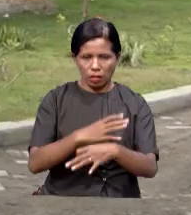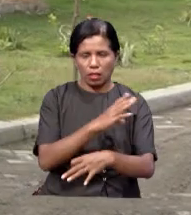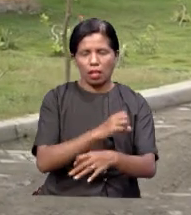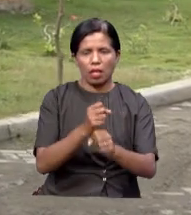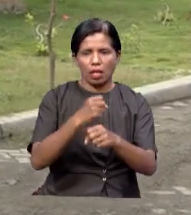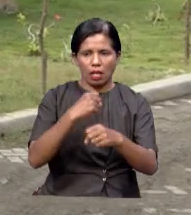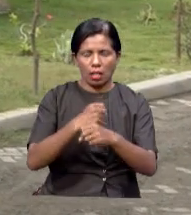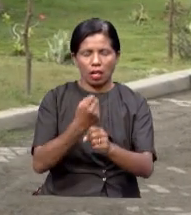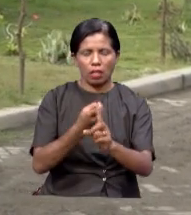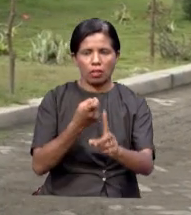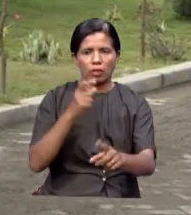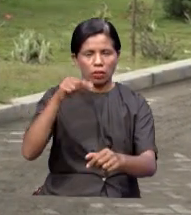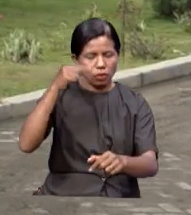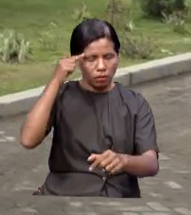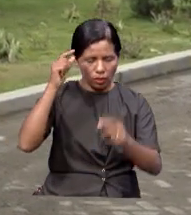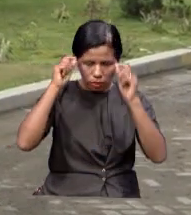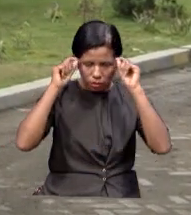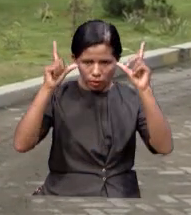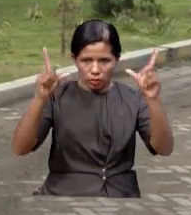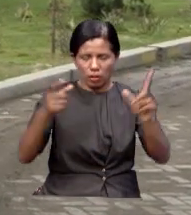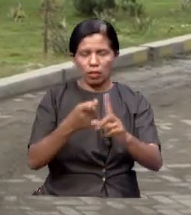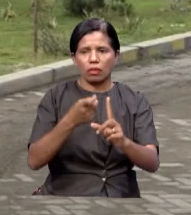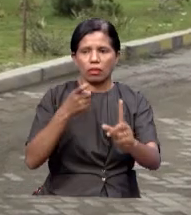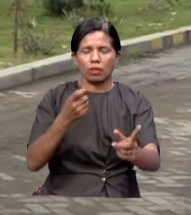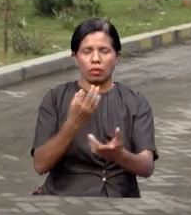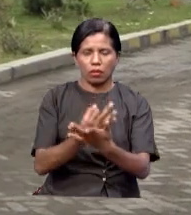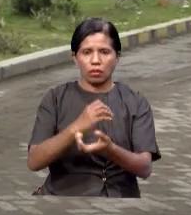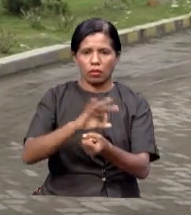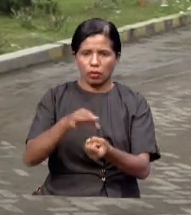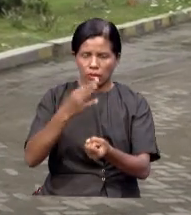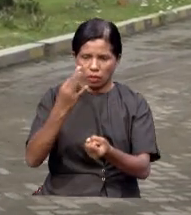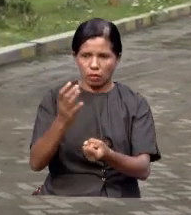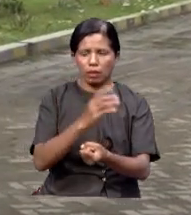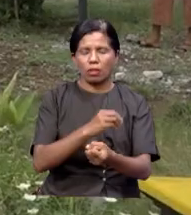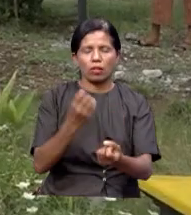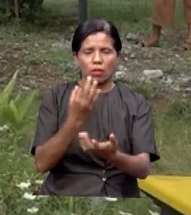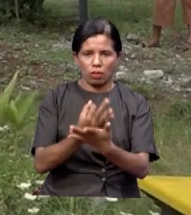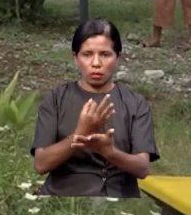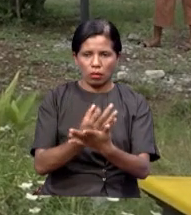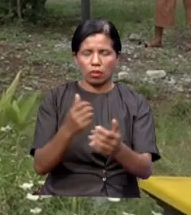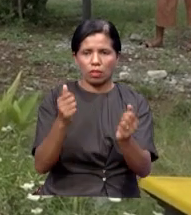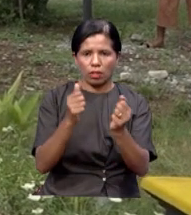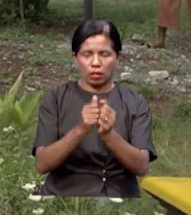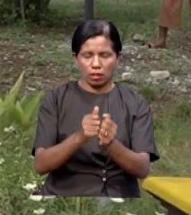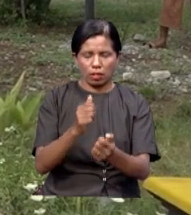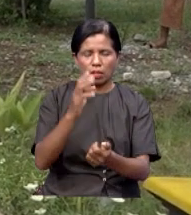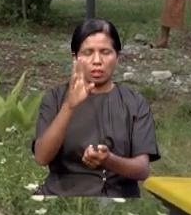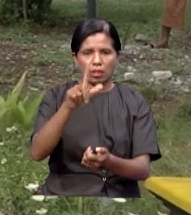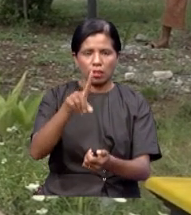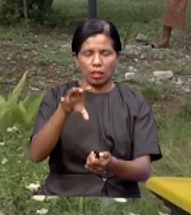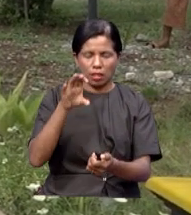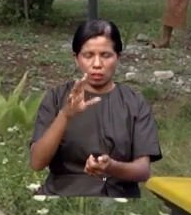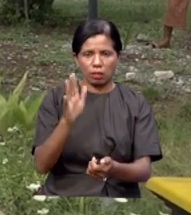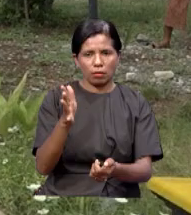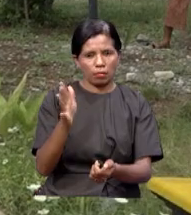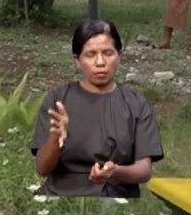ne financia russi governo Timor-Leste, li russi fundo COVID-19, romontante tocon atus ida li manulo recém